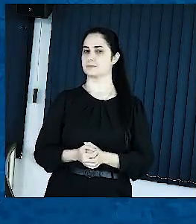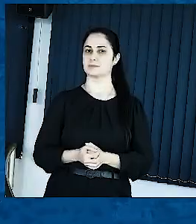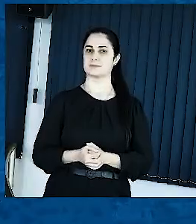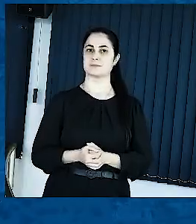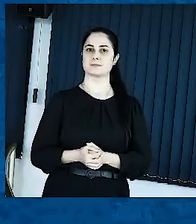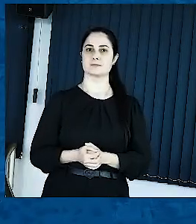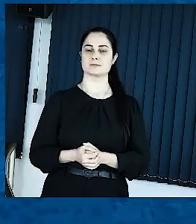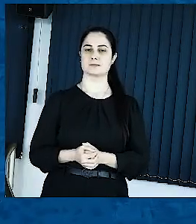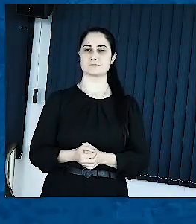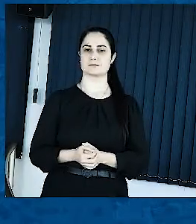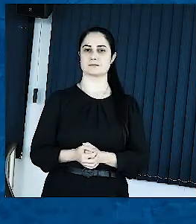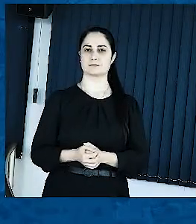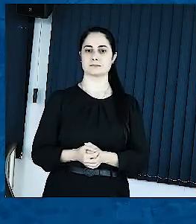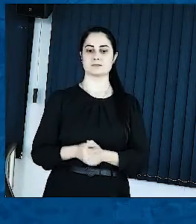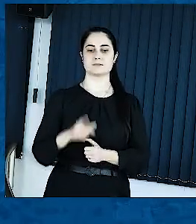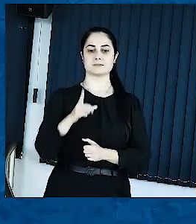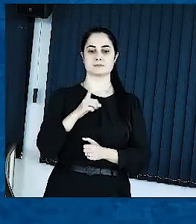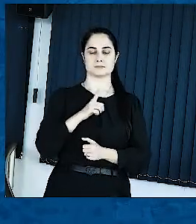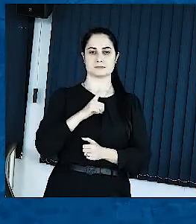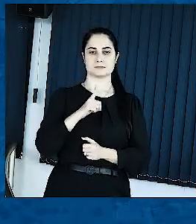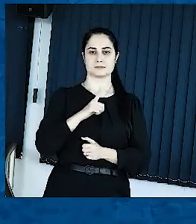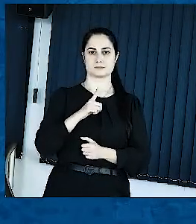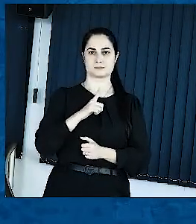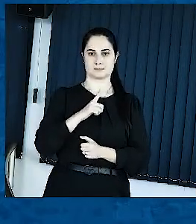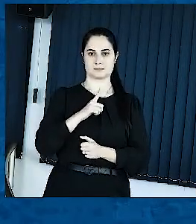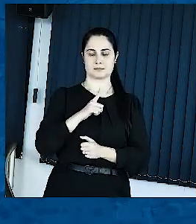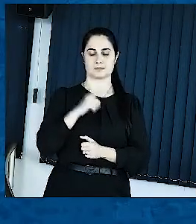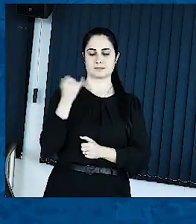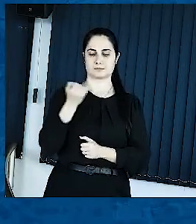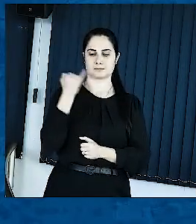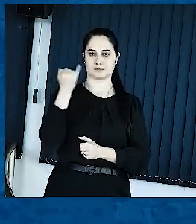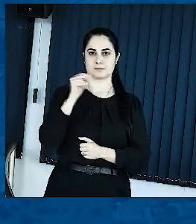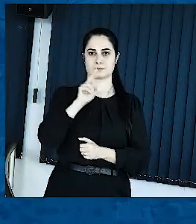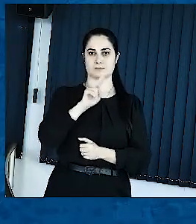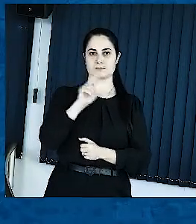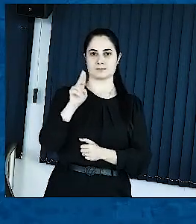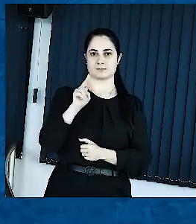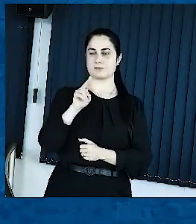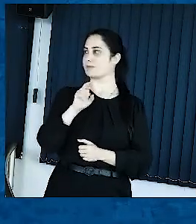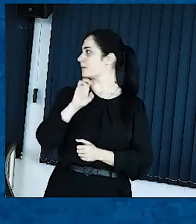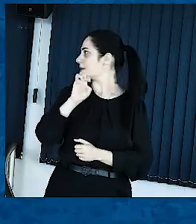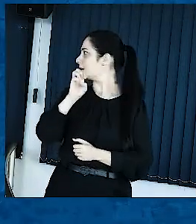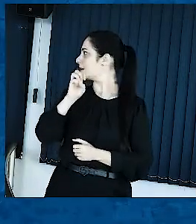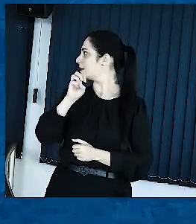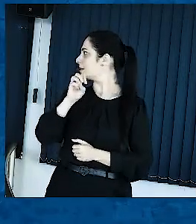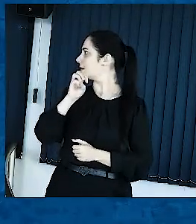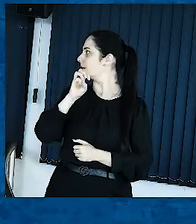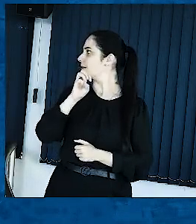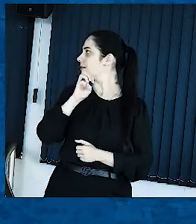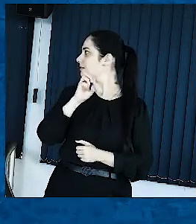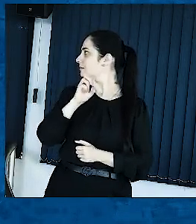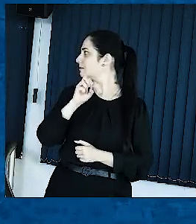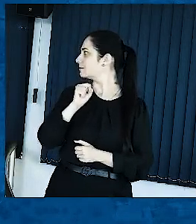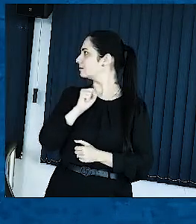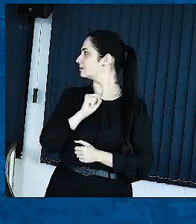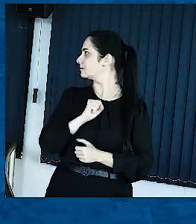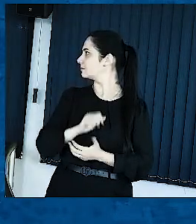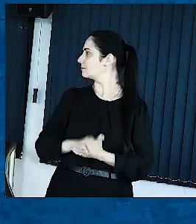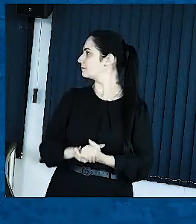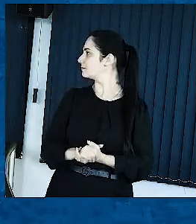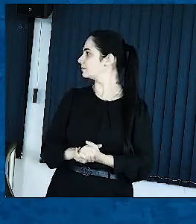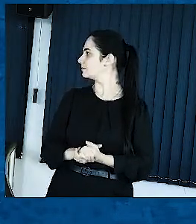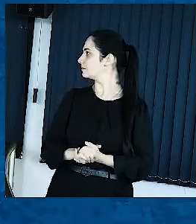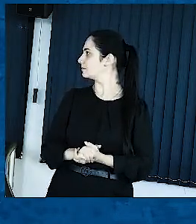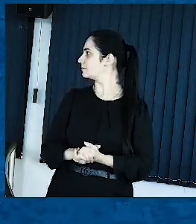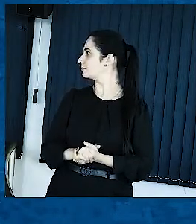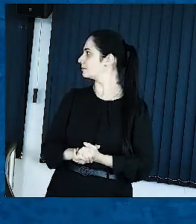Então, existe uma ferramenta de triagem chamada MChat, que ele deve